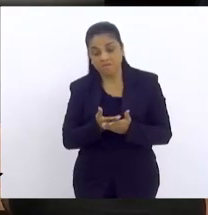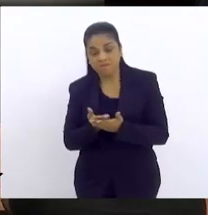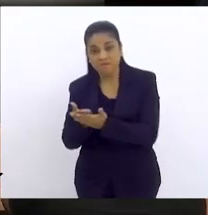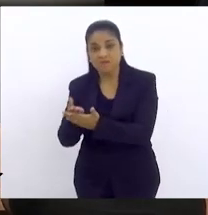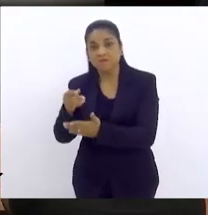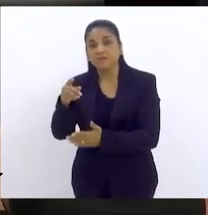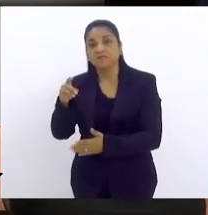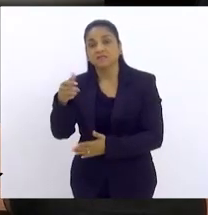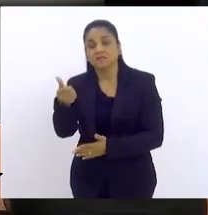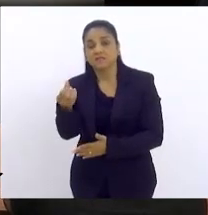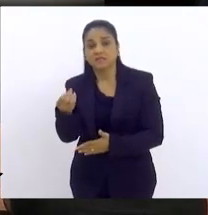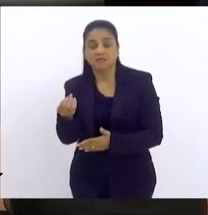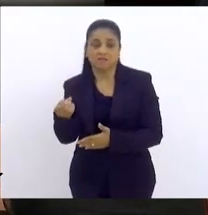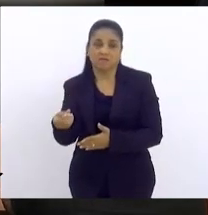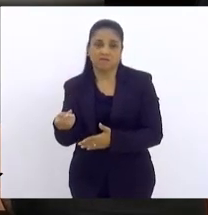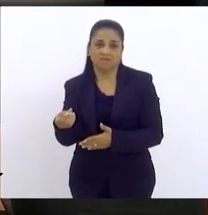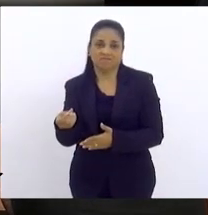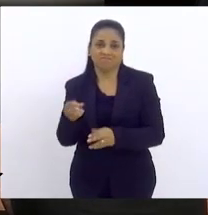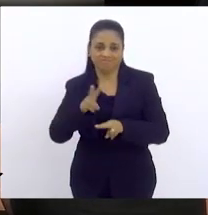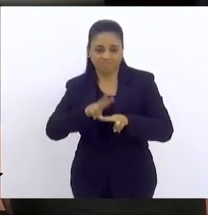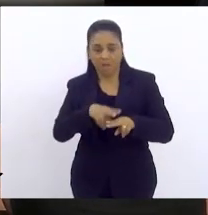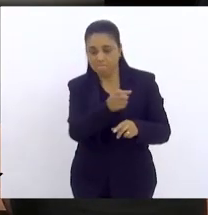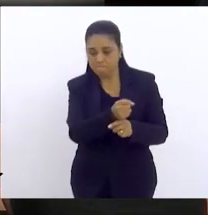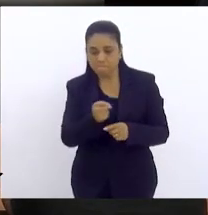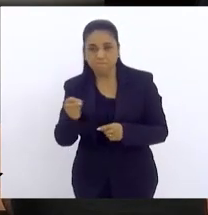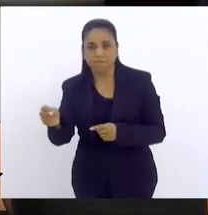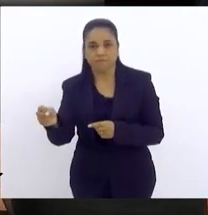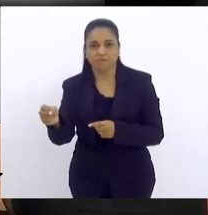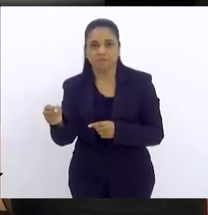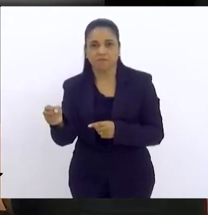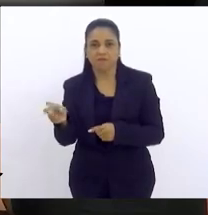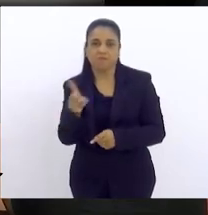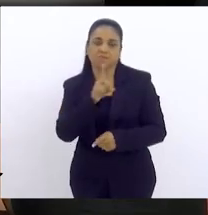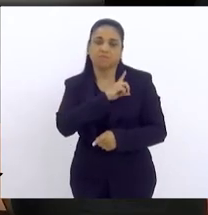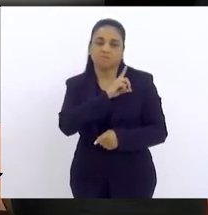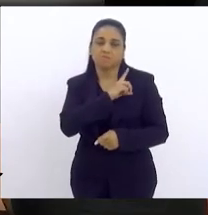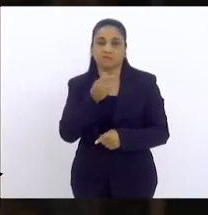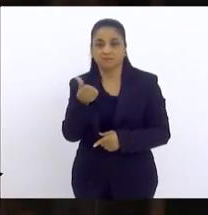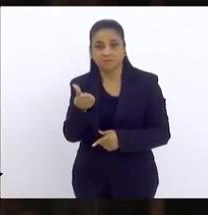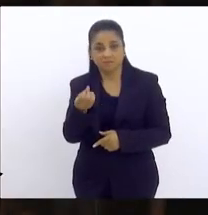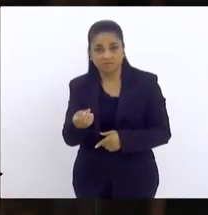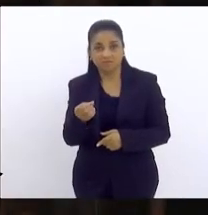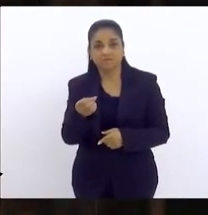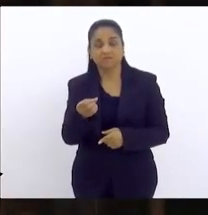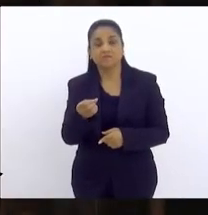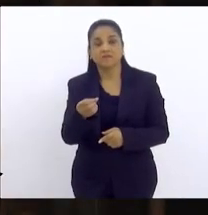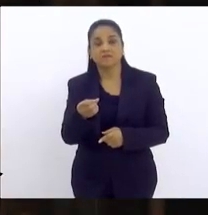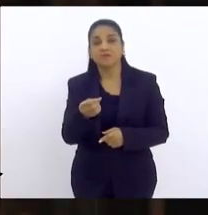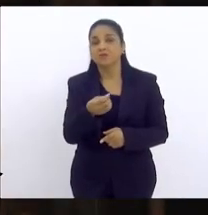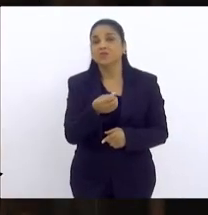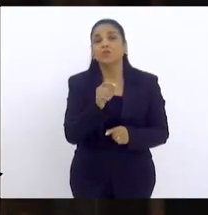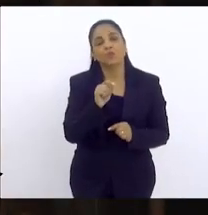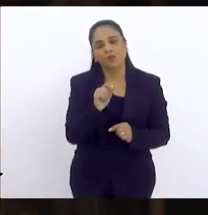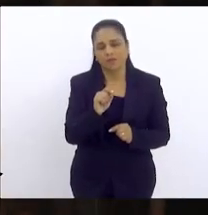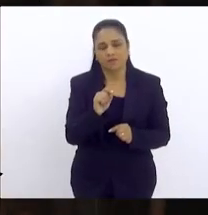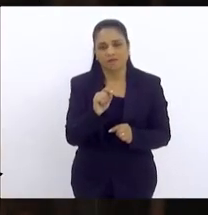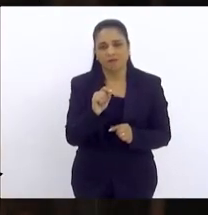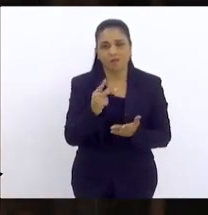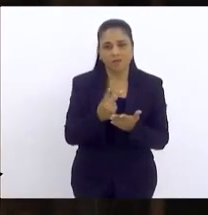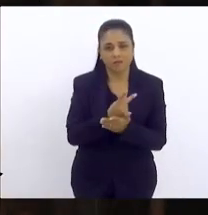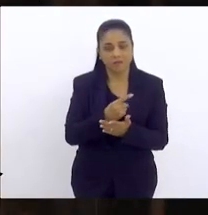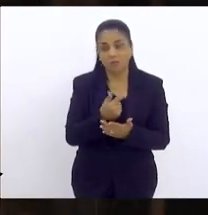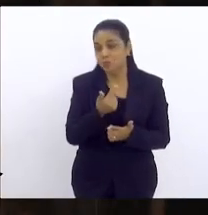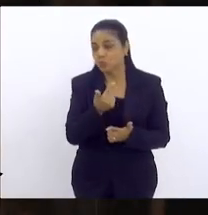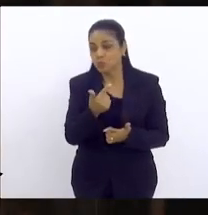Qual é a razão disso a razão disso aqui não há eu nunca